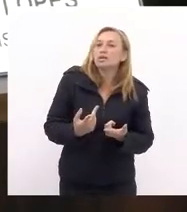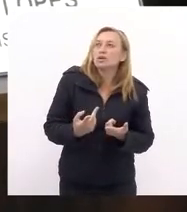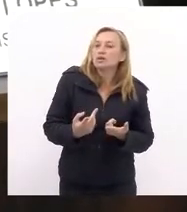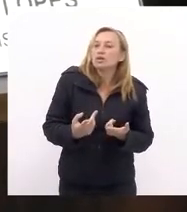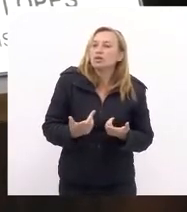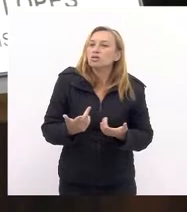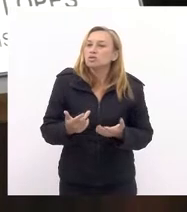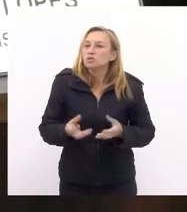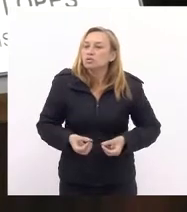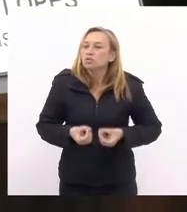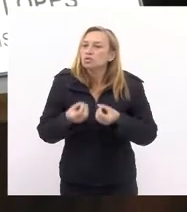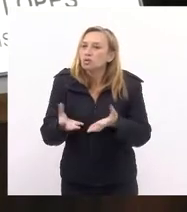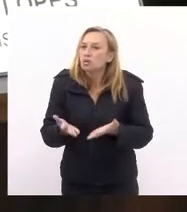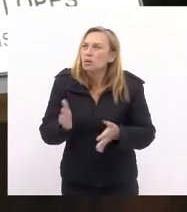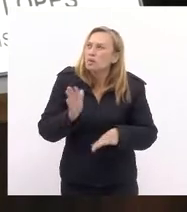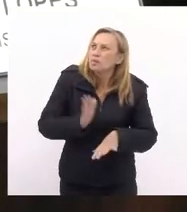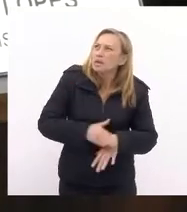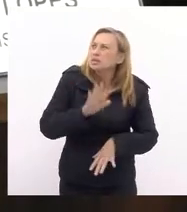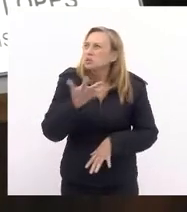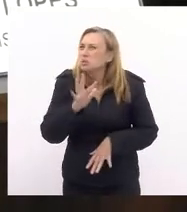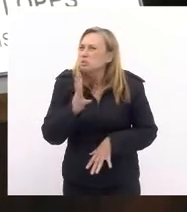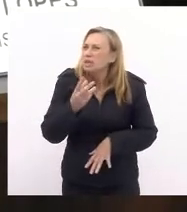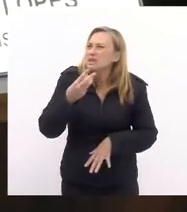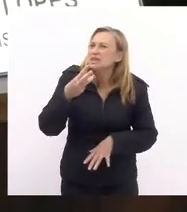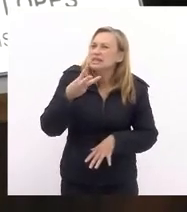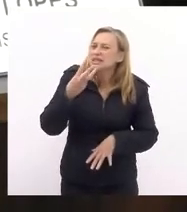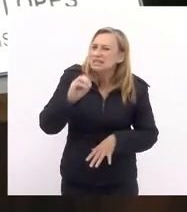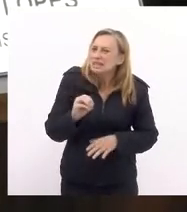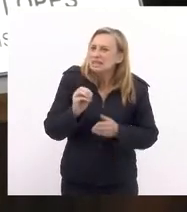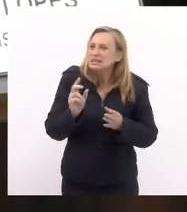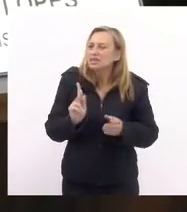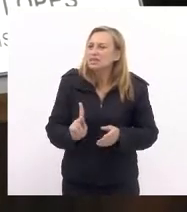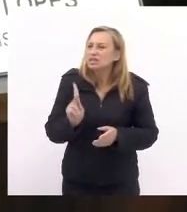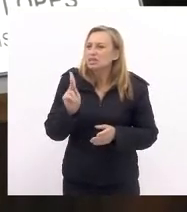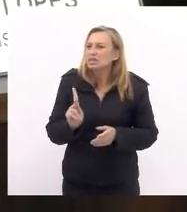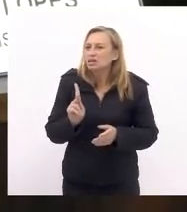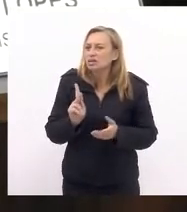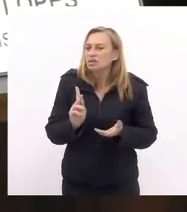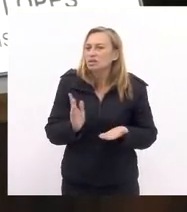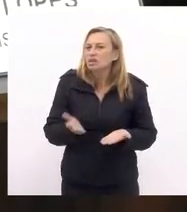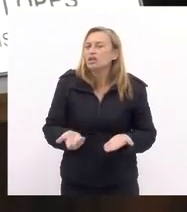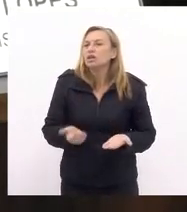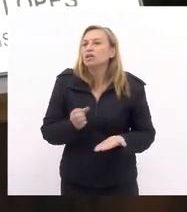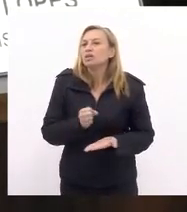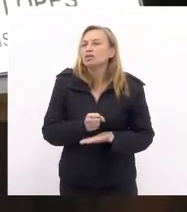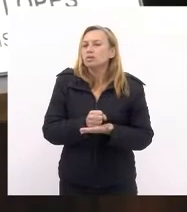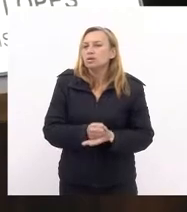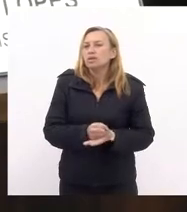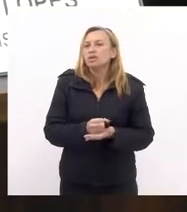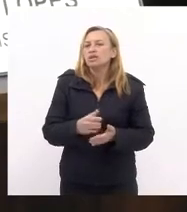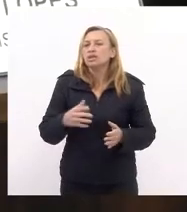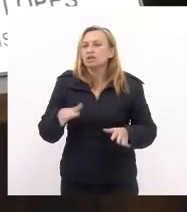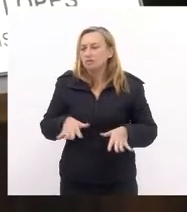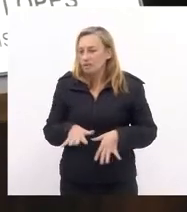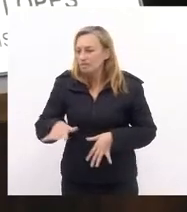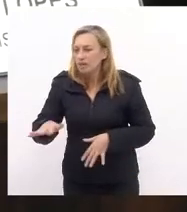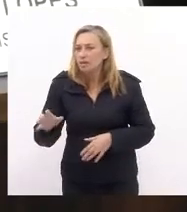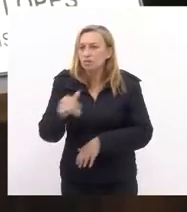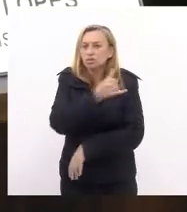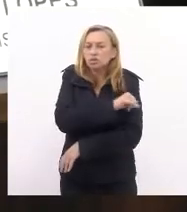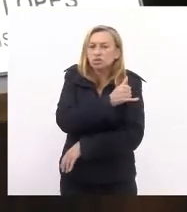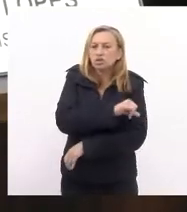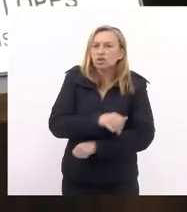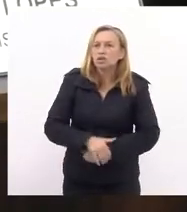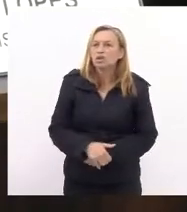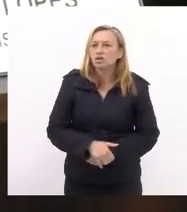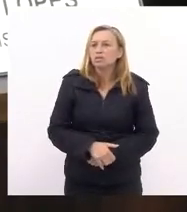mais ou menos 30 toneladas de comida nas comunidades do Rio de Janeiro. Uma instituição